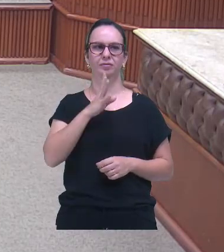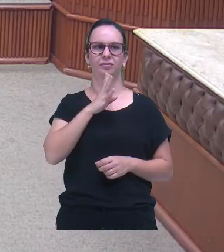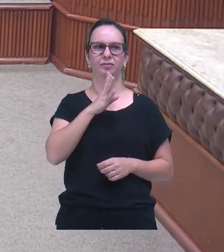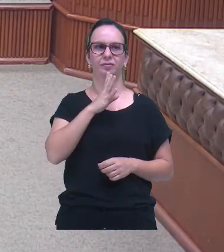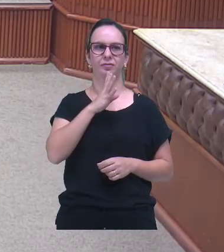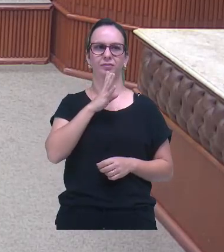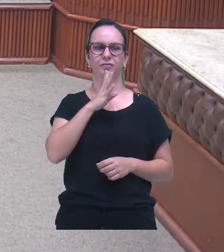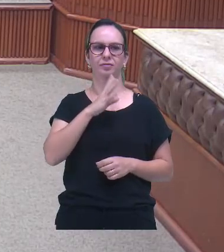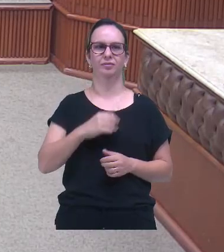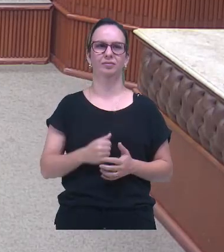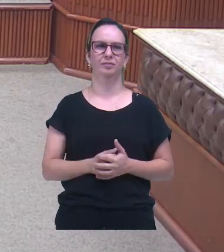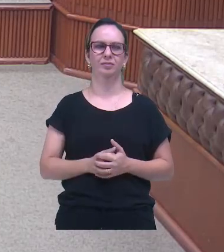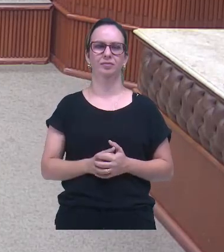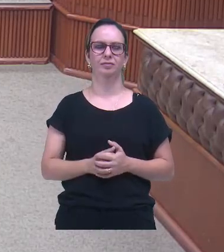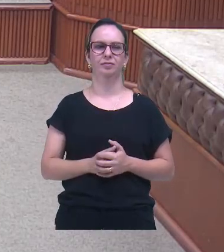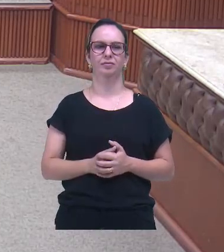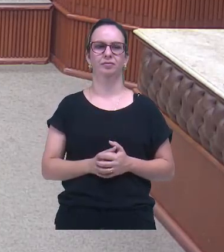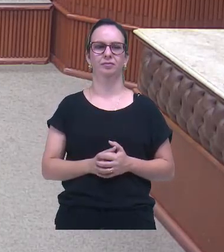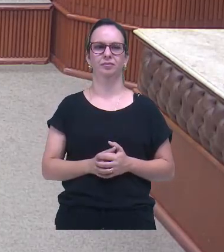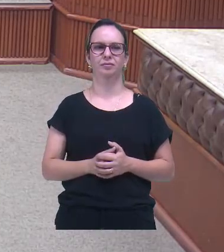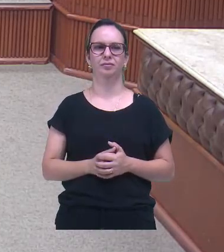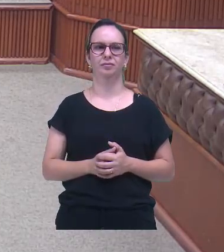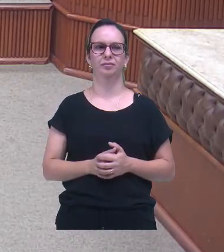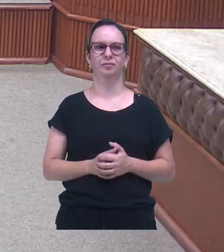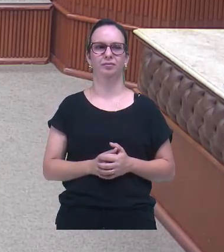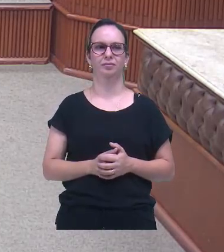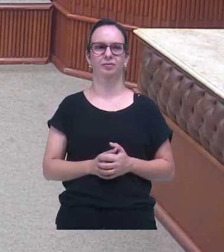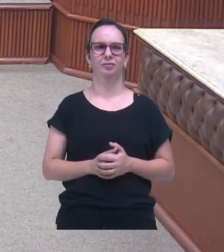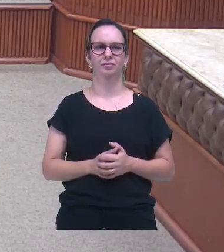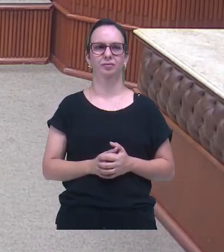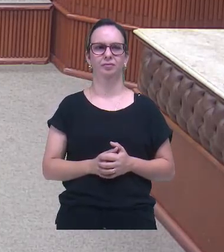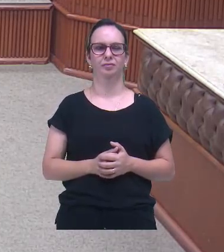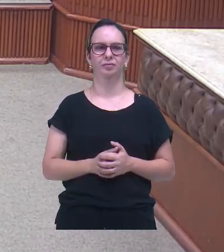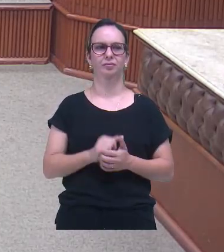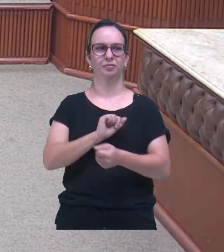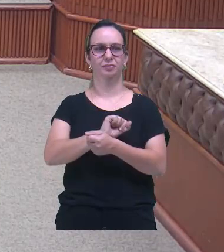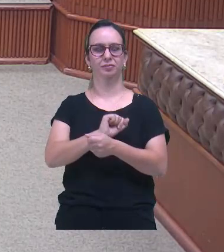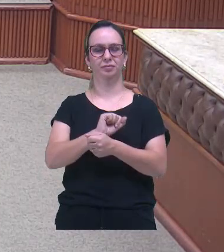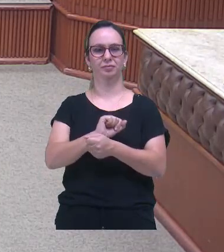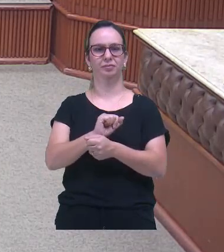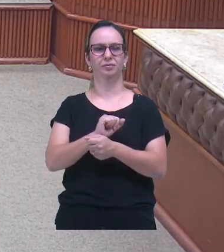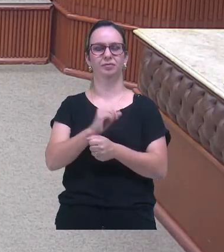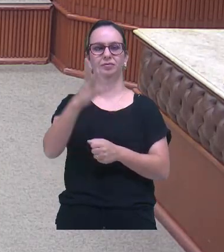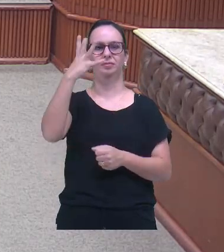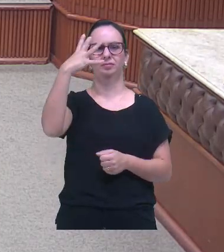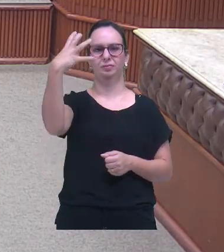recebessem... Bom, deixa eu fazer a fotinha dos três, né? É isso? Importante. Vamos lá?